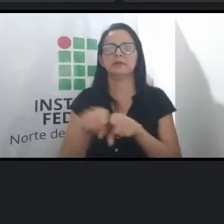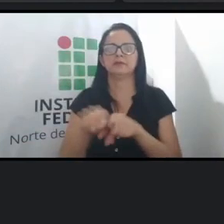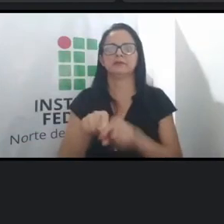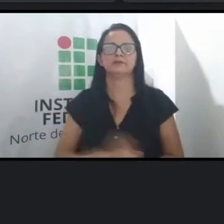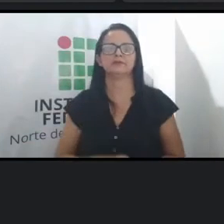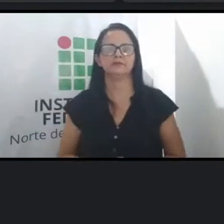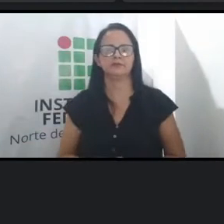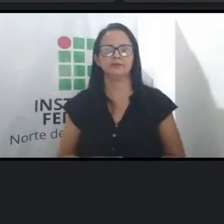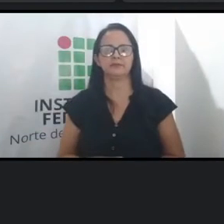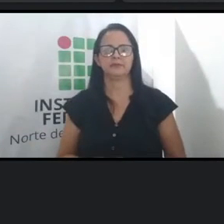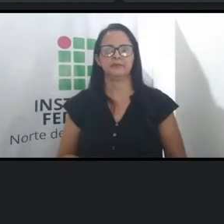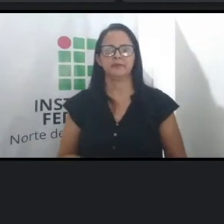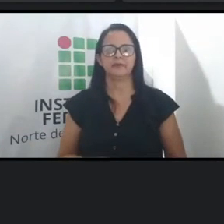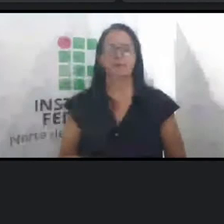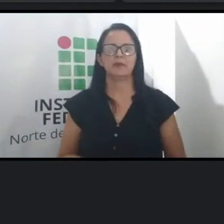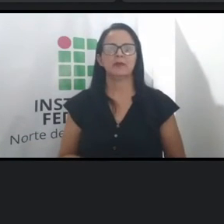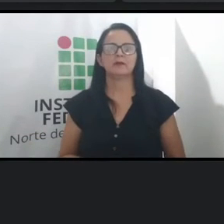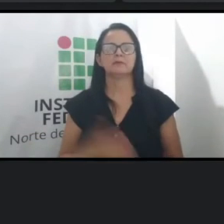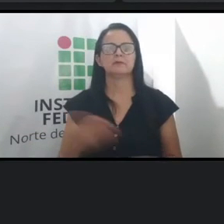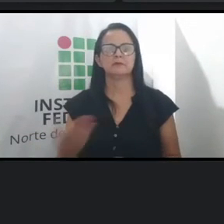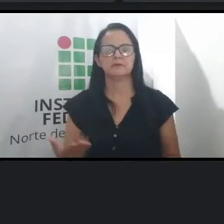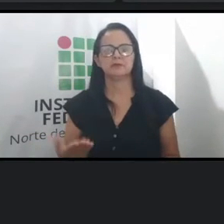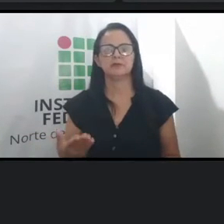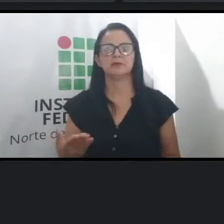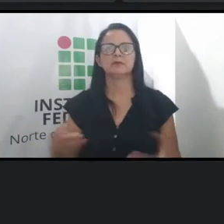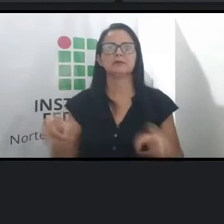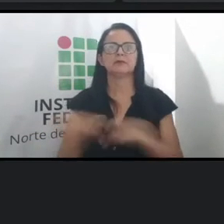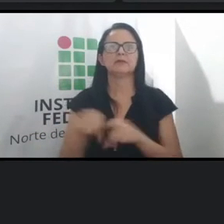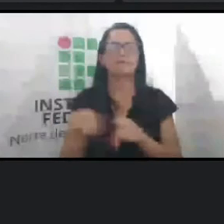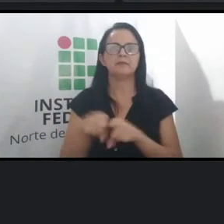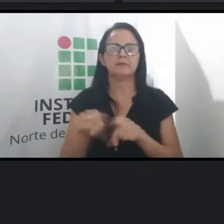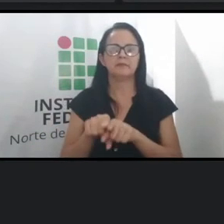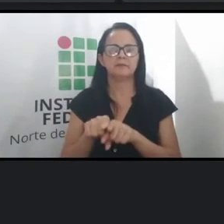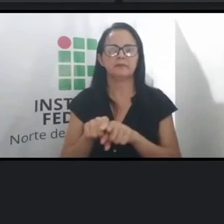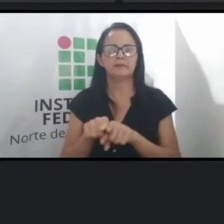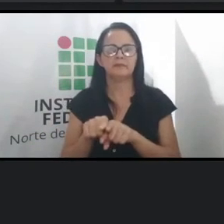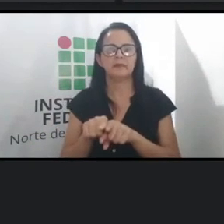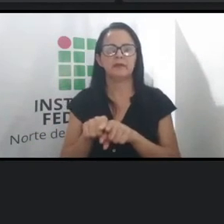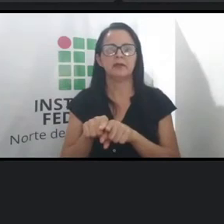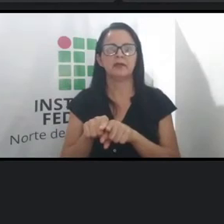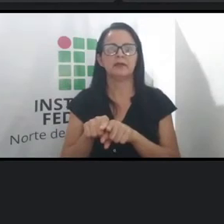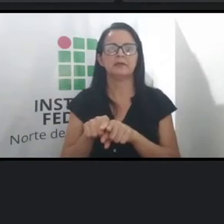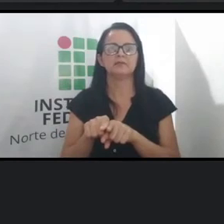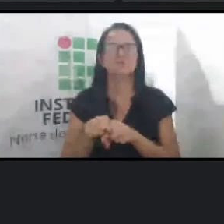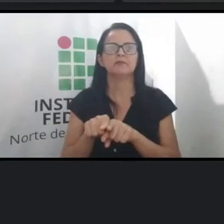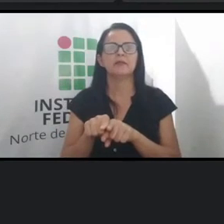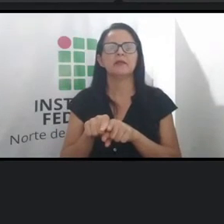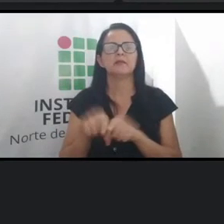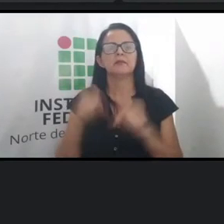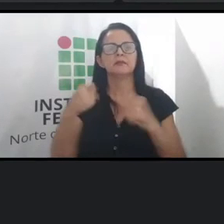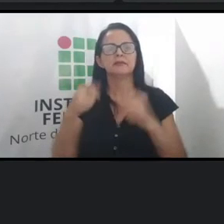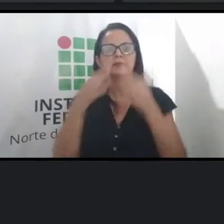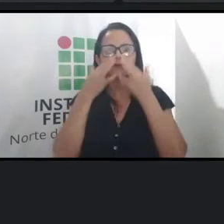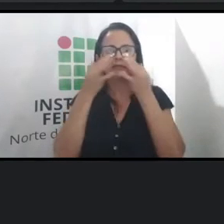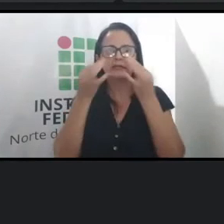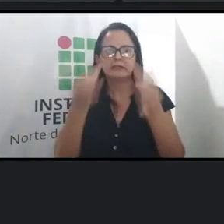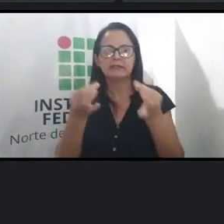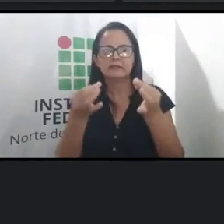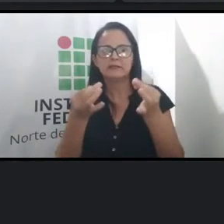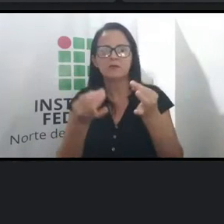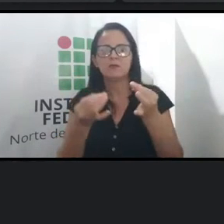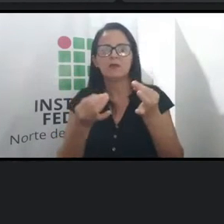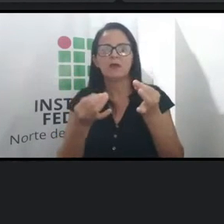Também devemos o quê? Tanto tomada quanto iluminação, ela deve estar o quê? Ela deve estar longe